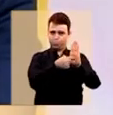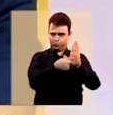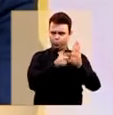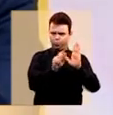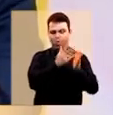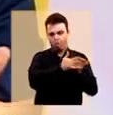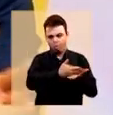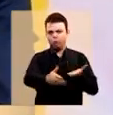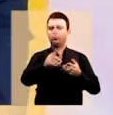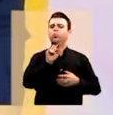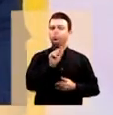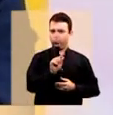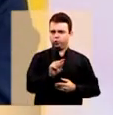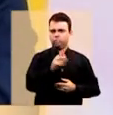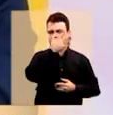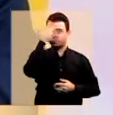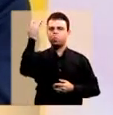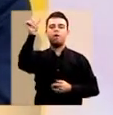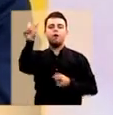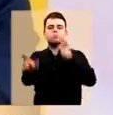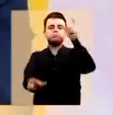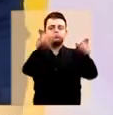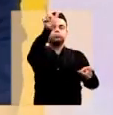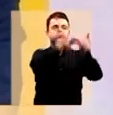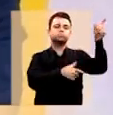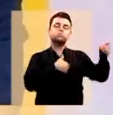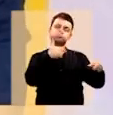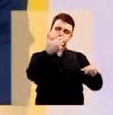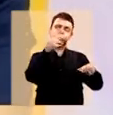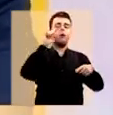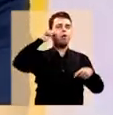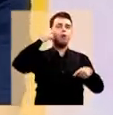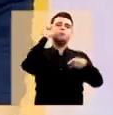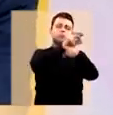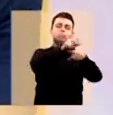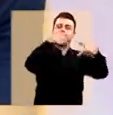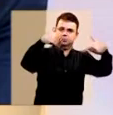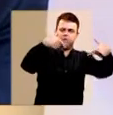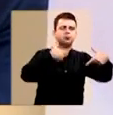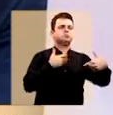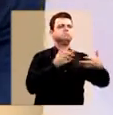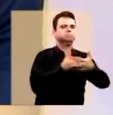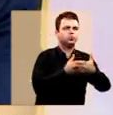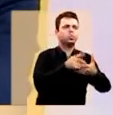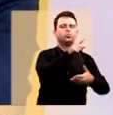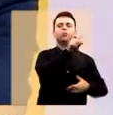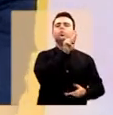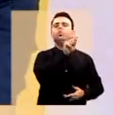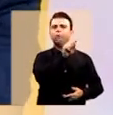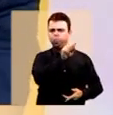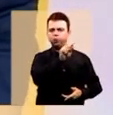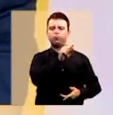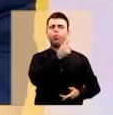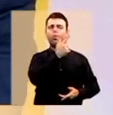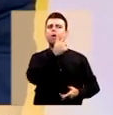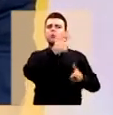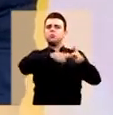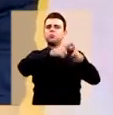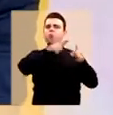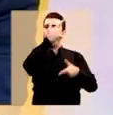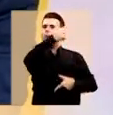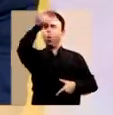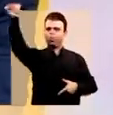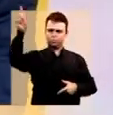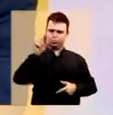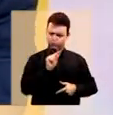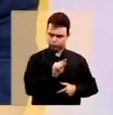partida. Essas pessoas incluídas irão para o mercado de trabalho e irão se deparar com uma outra questão.